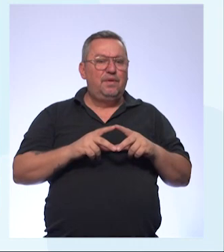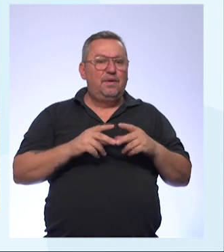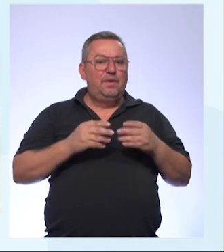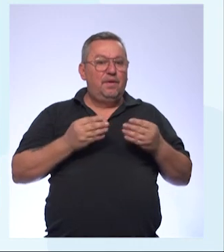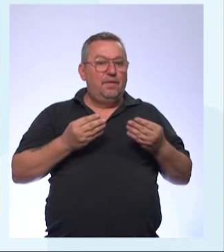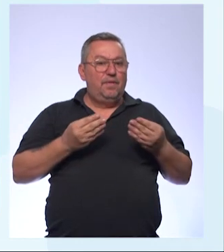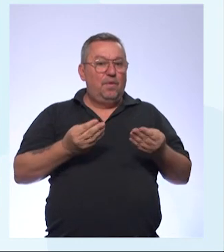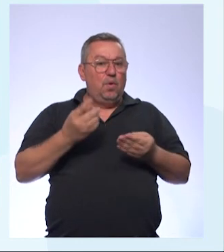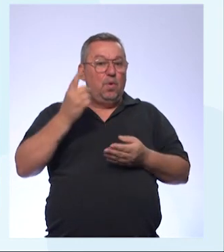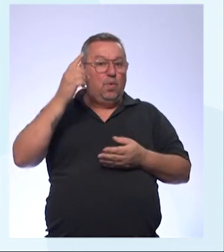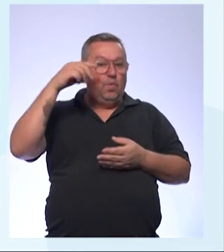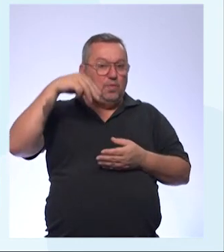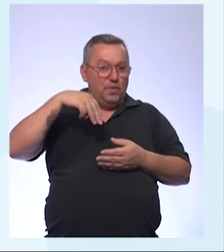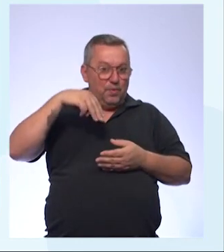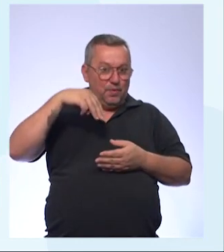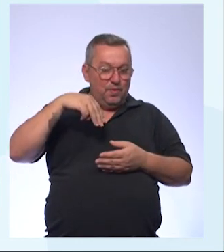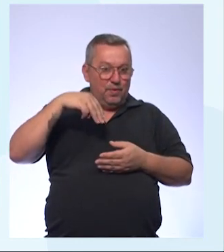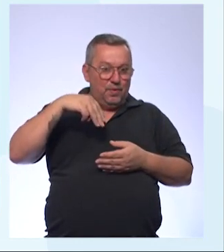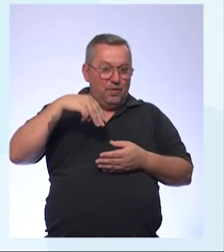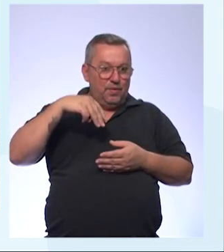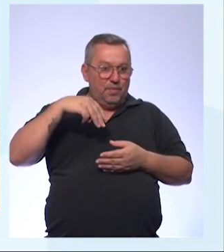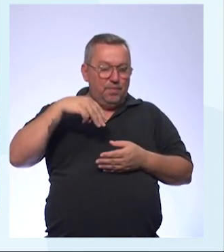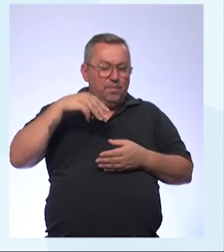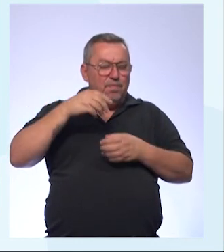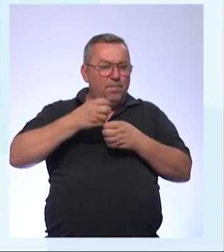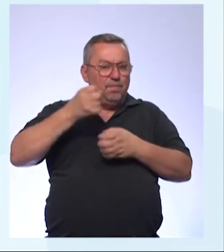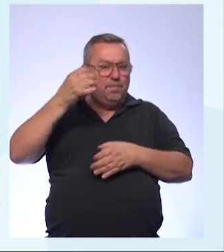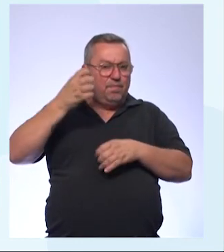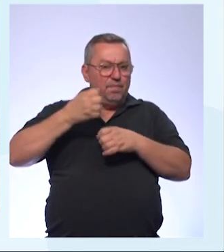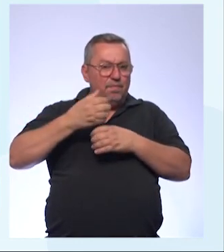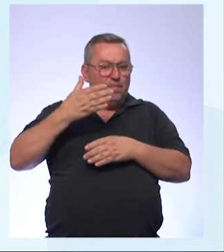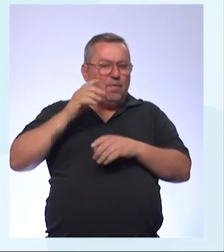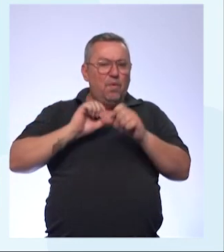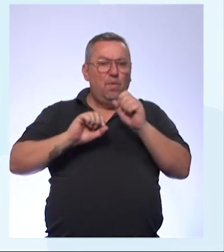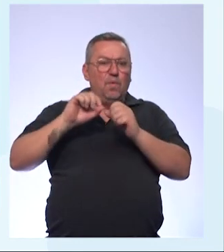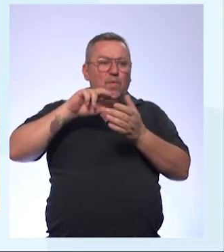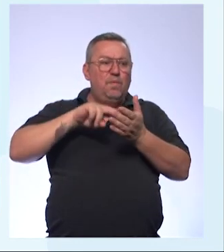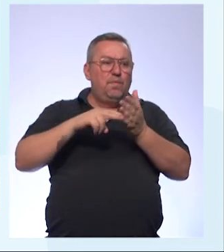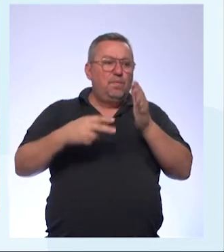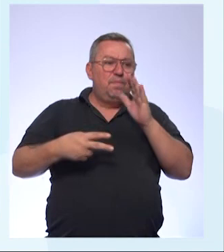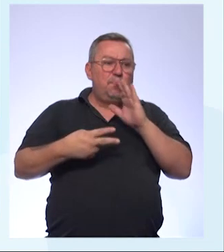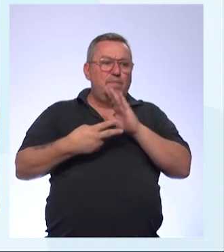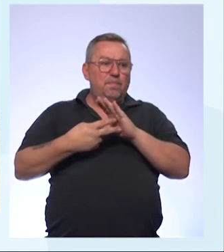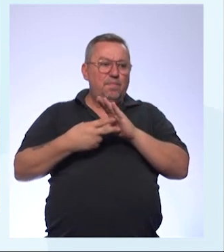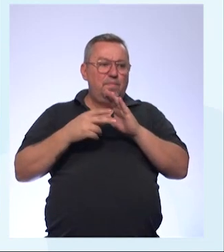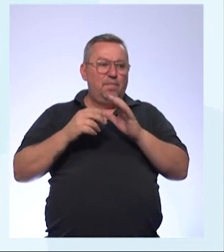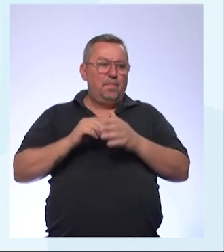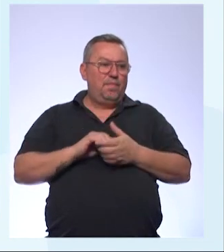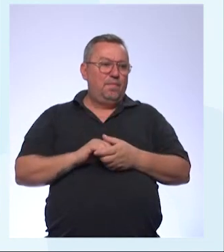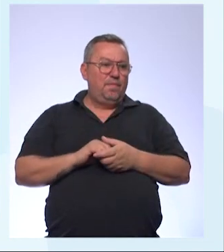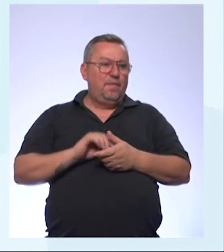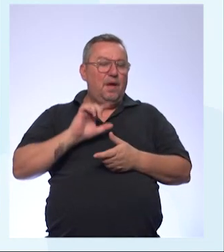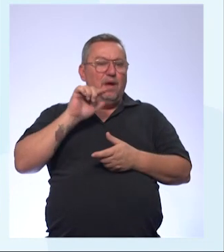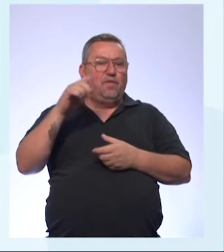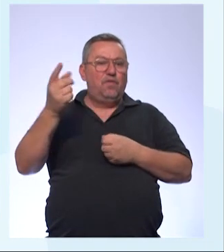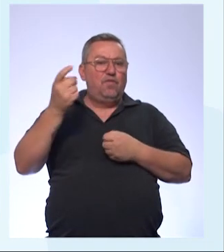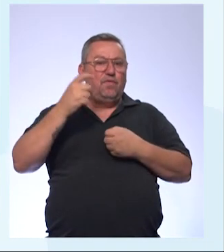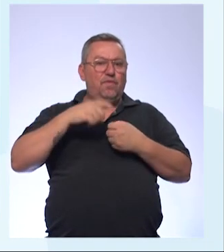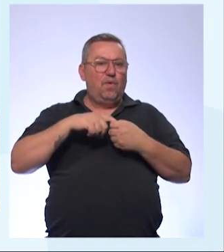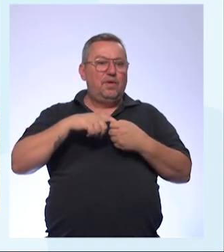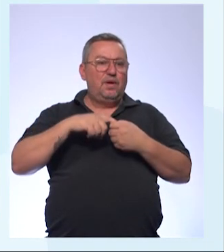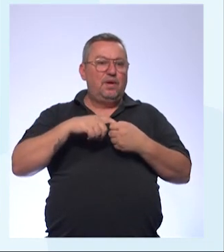vocês 1 minuto para que vocês respondam para nós qual o significado das pirâmides do Egito. Aí a gente volta com a